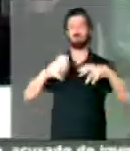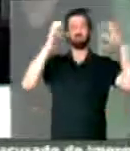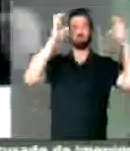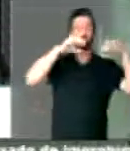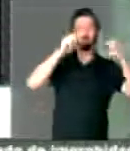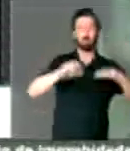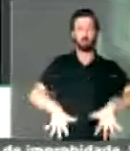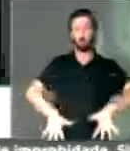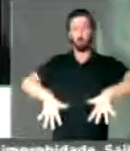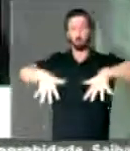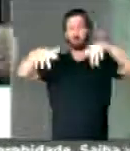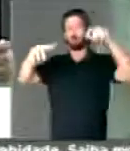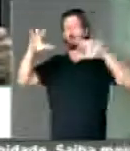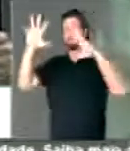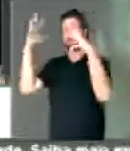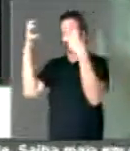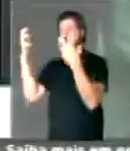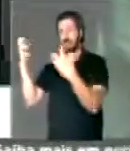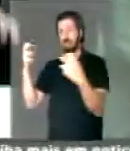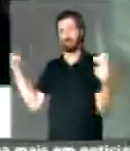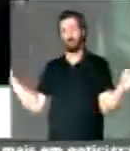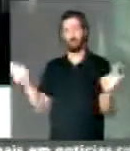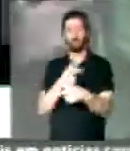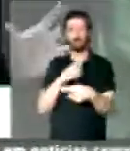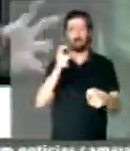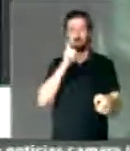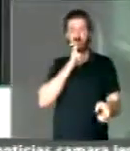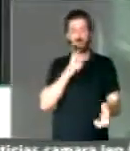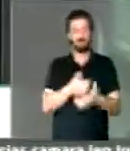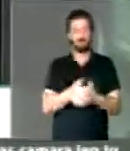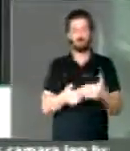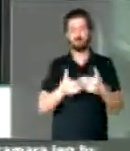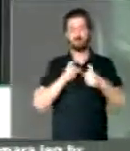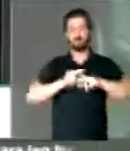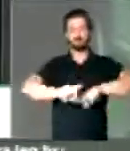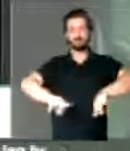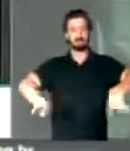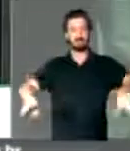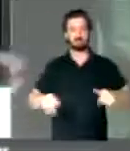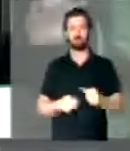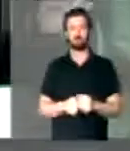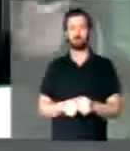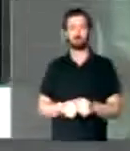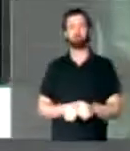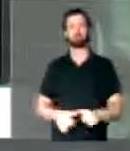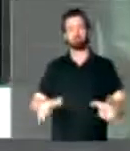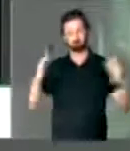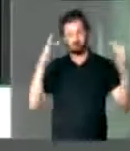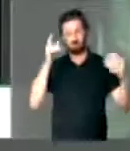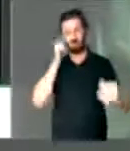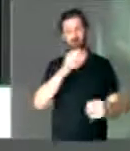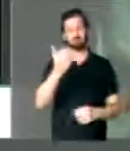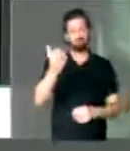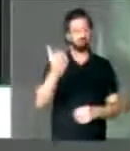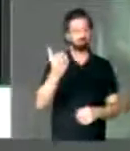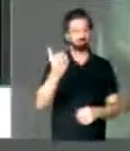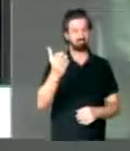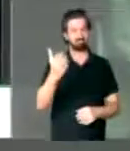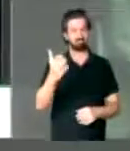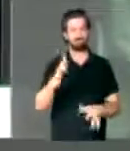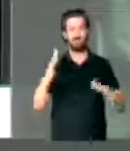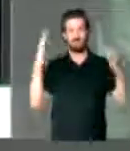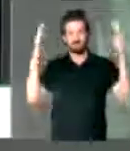na enchente, no frio, na geada, expostos às mais diversas adversidades. Parabéns às mulheres,